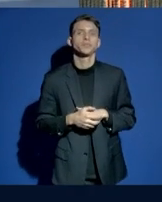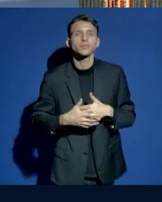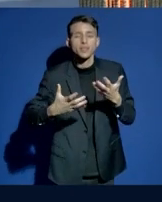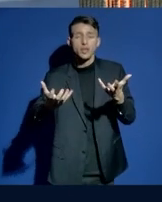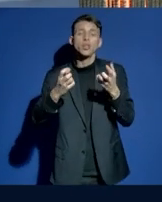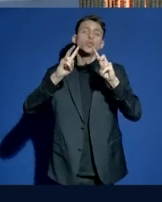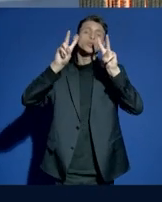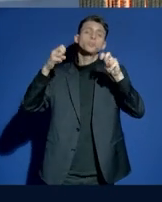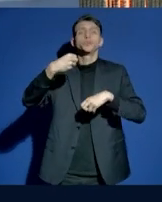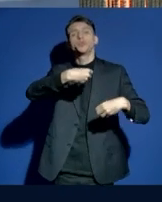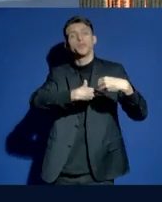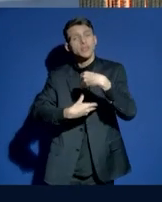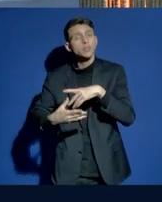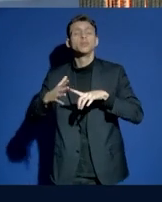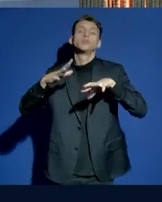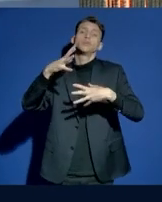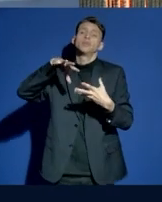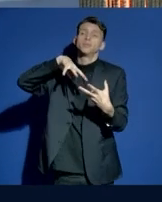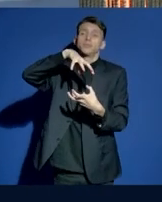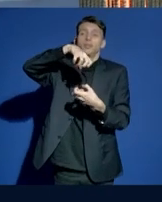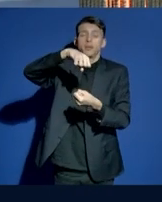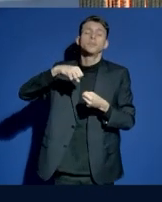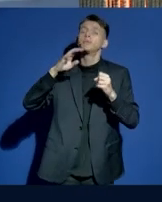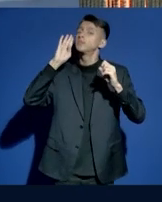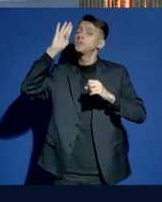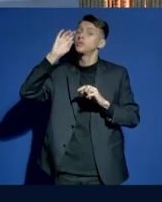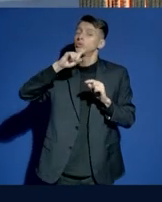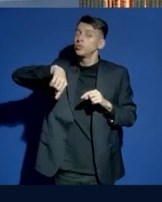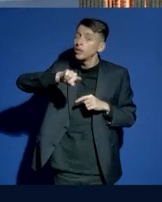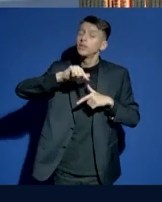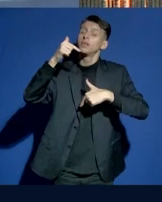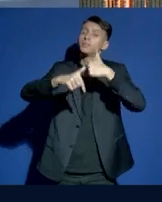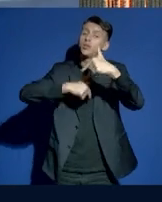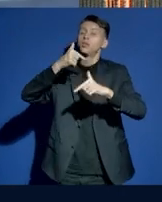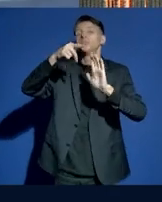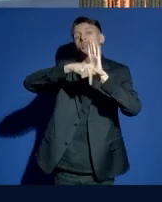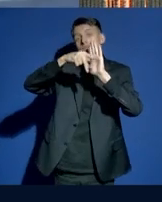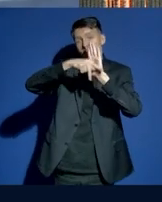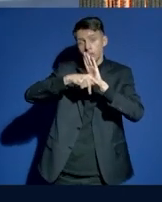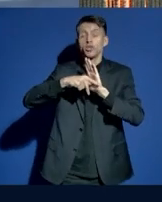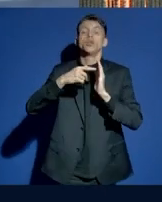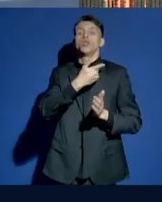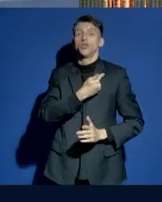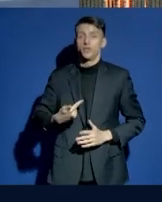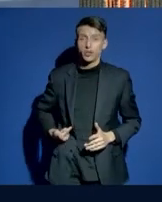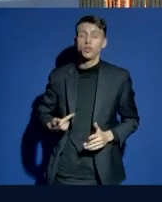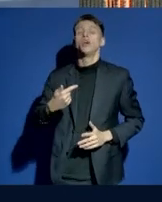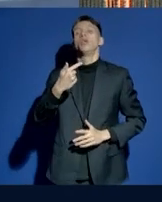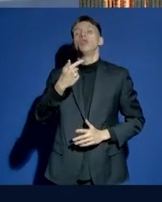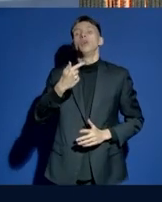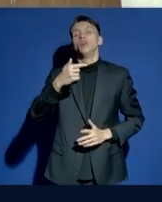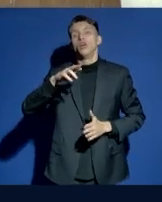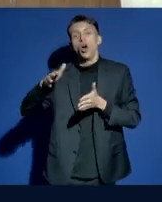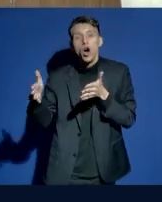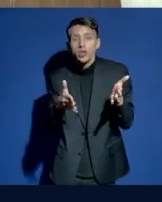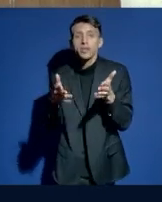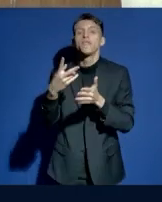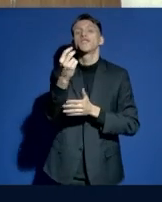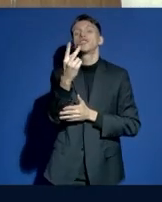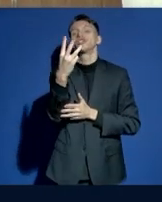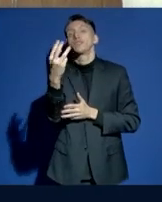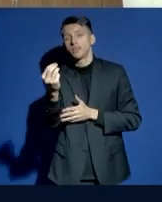e sustentabilidade né sobre inovação principalmente nós Hoje fazemos parte do programa do governo do rota 2030 que busca